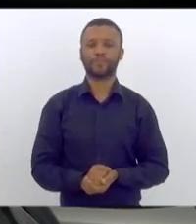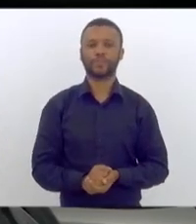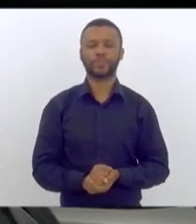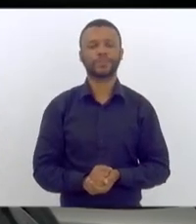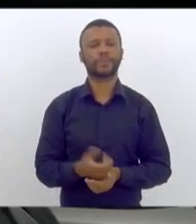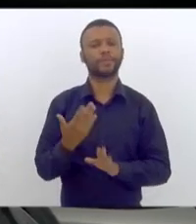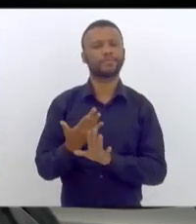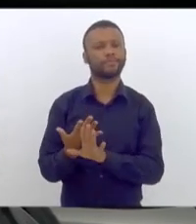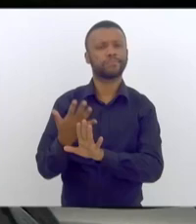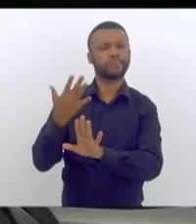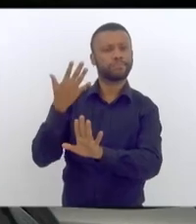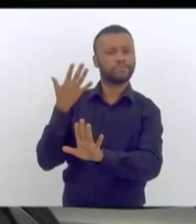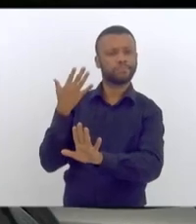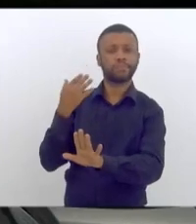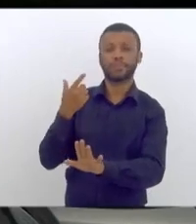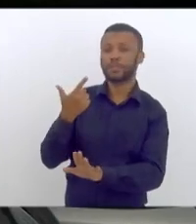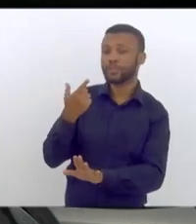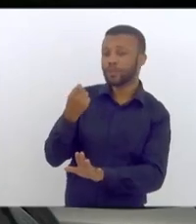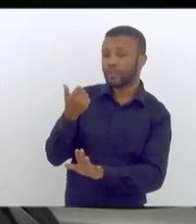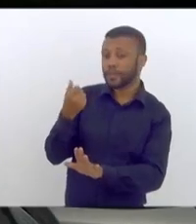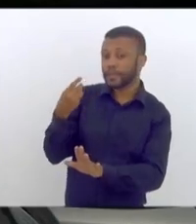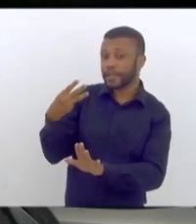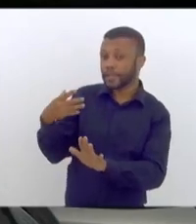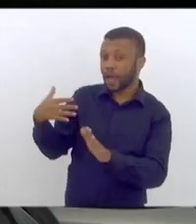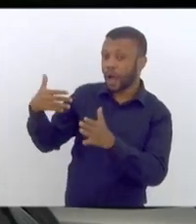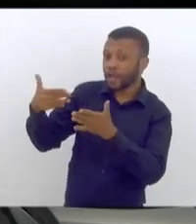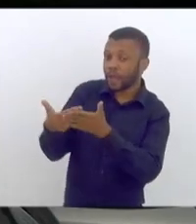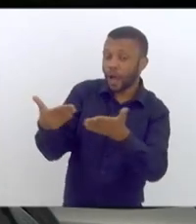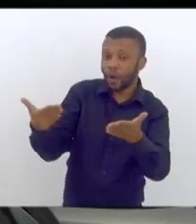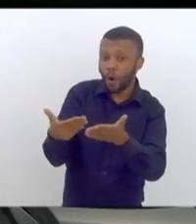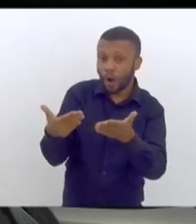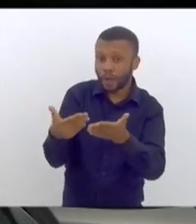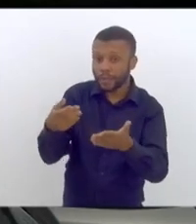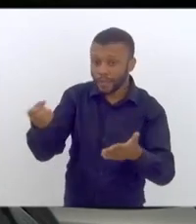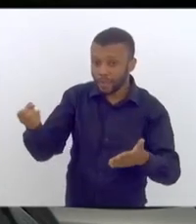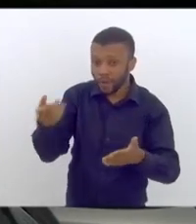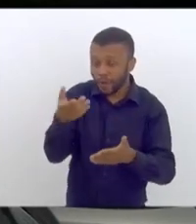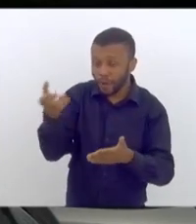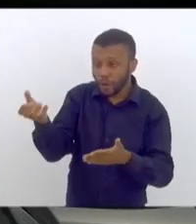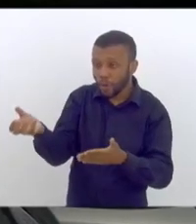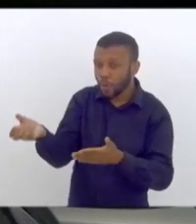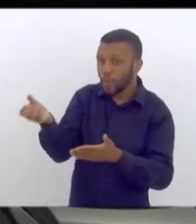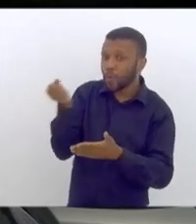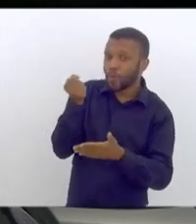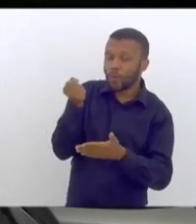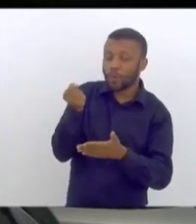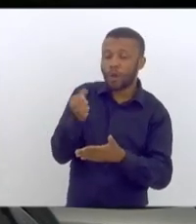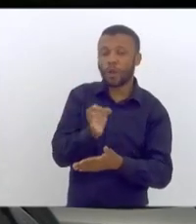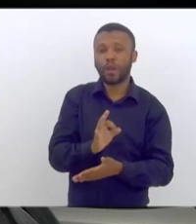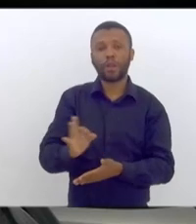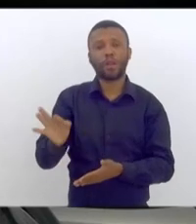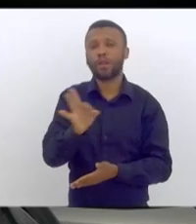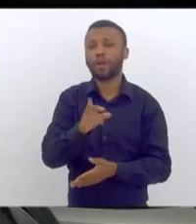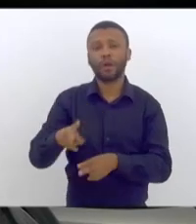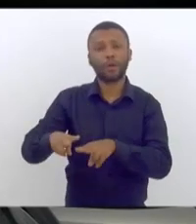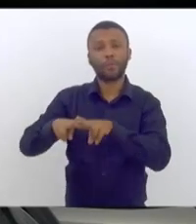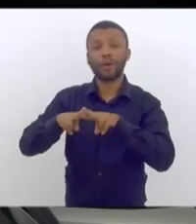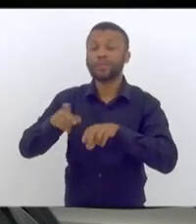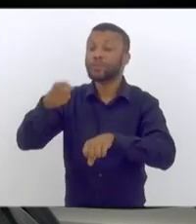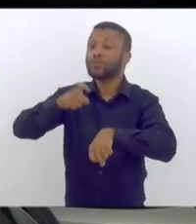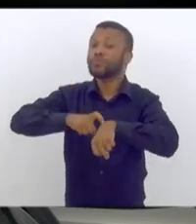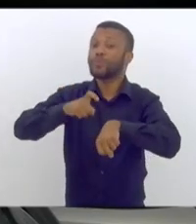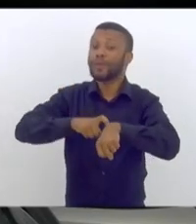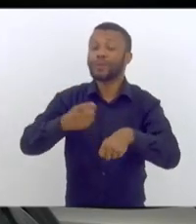2013 Salvo engano a gente não tem novas operações sendo feitas pelo fundo por conta do momento em que o estado se encontrava então aqui